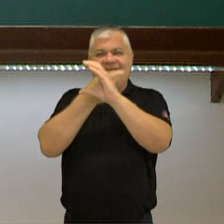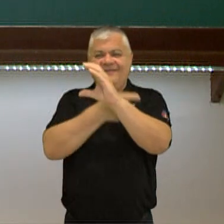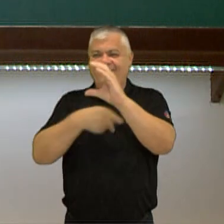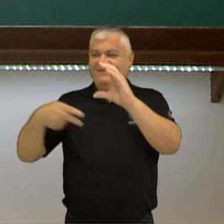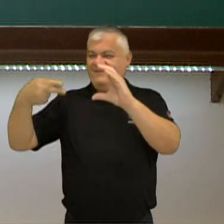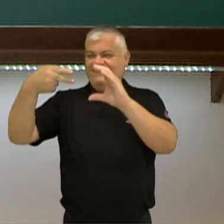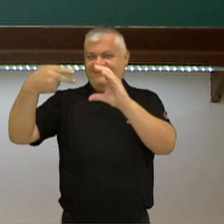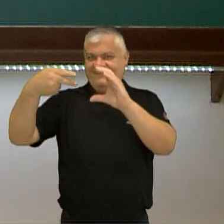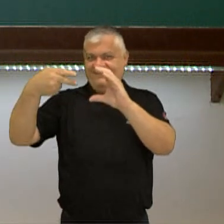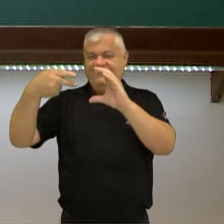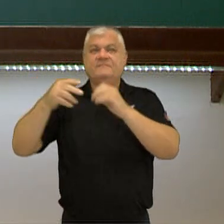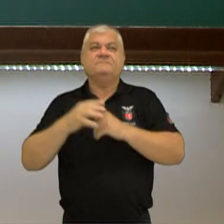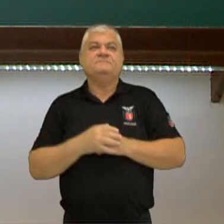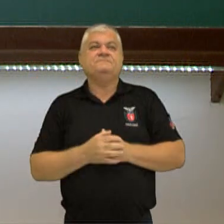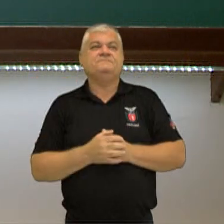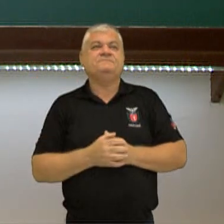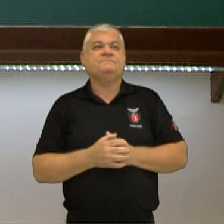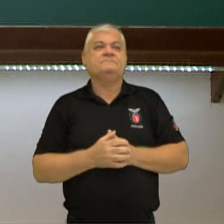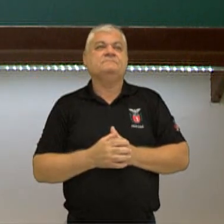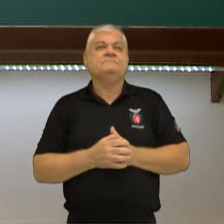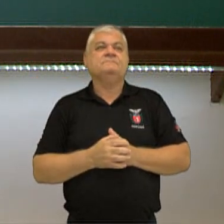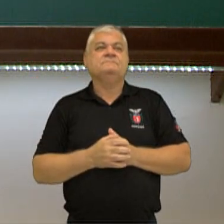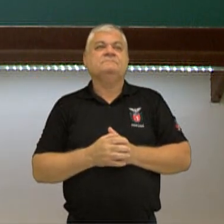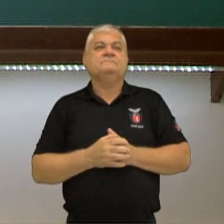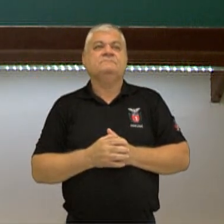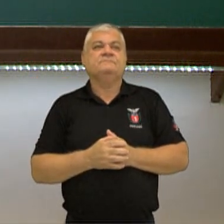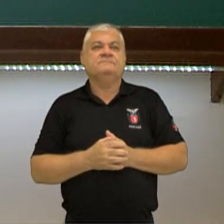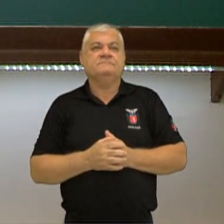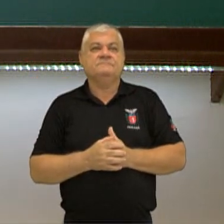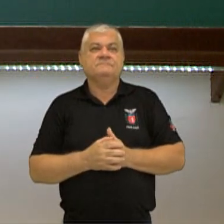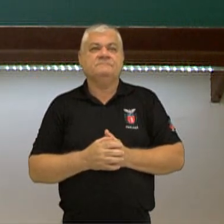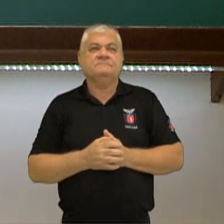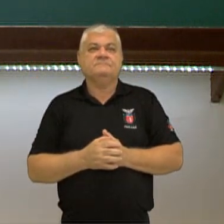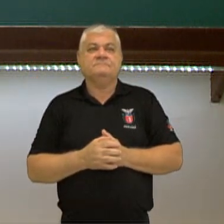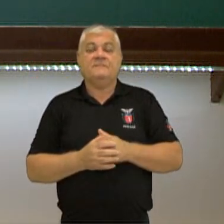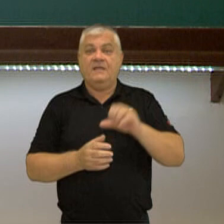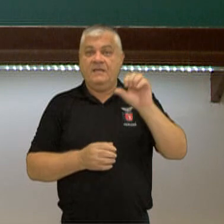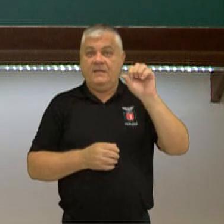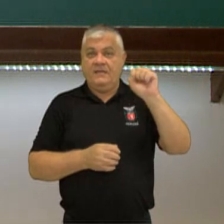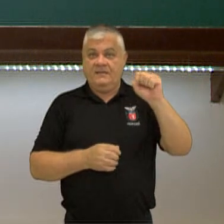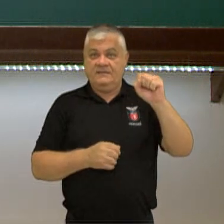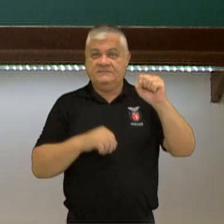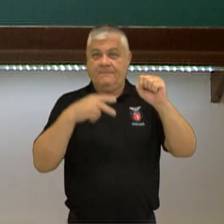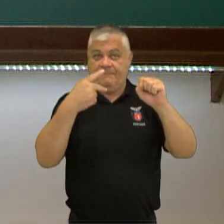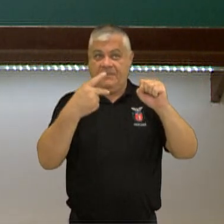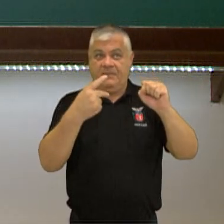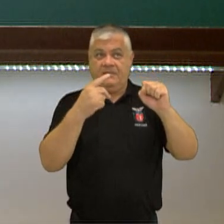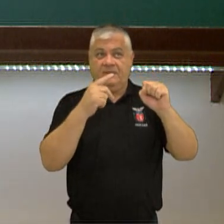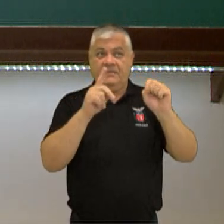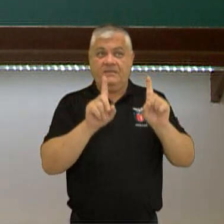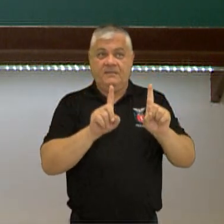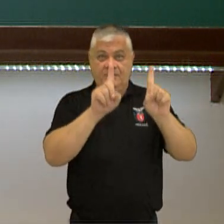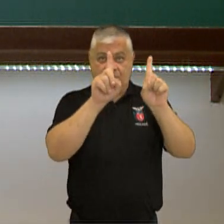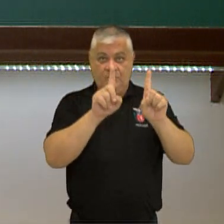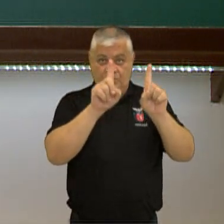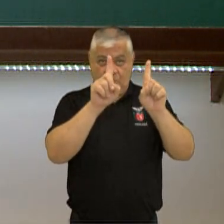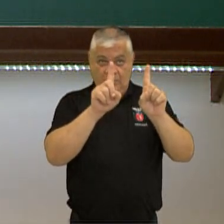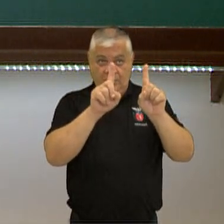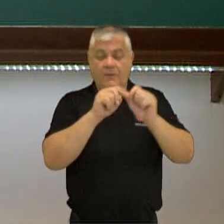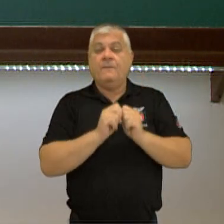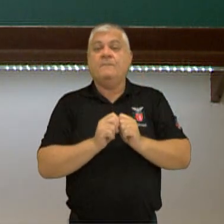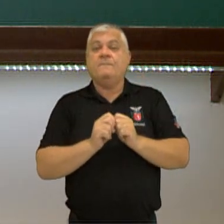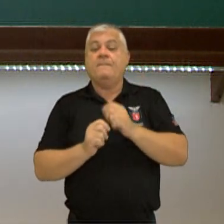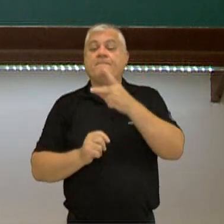trigonal plana, né? Quando a gente tem a hibridização SP, mesma situação, olha, eu vou ter 3 orbitais